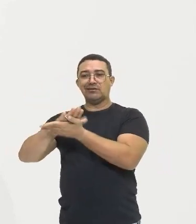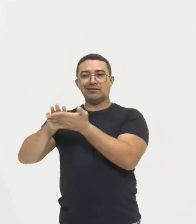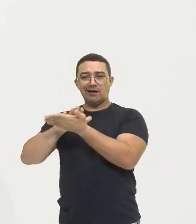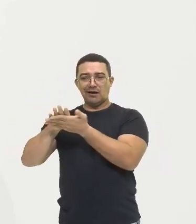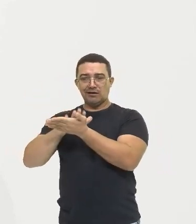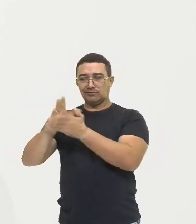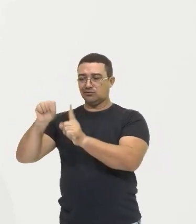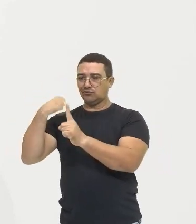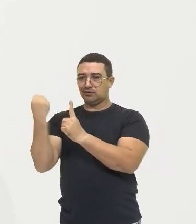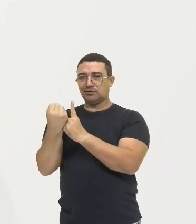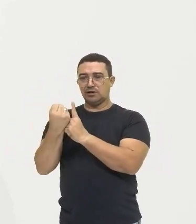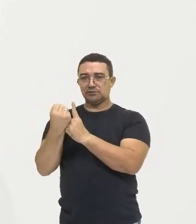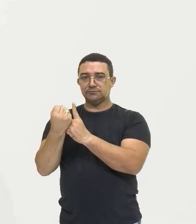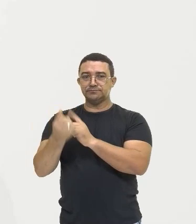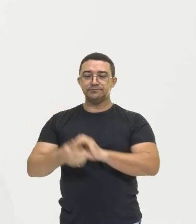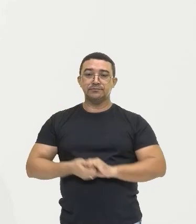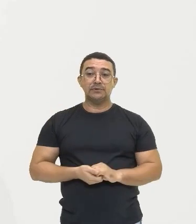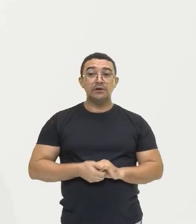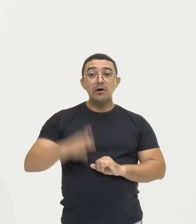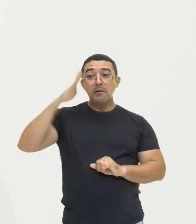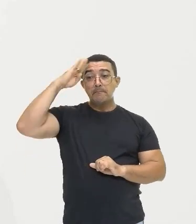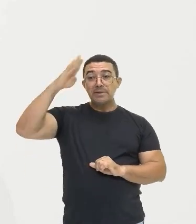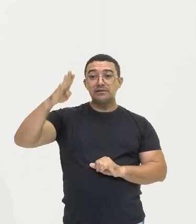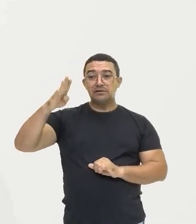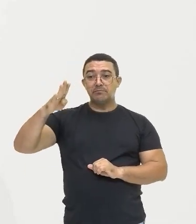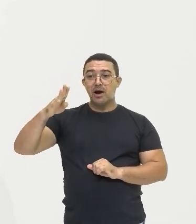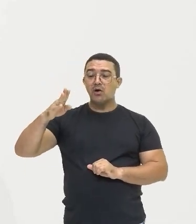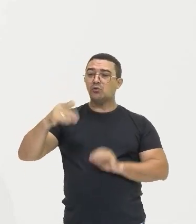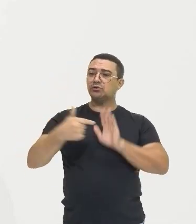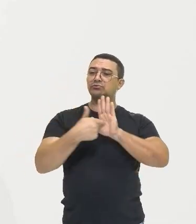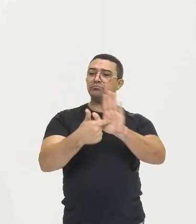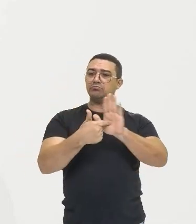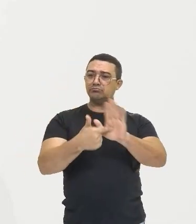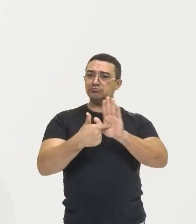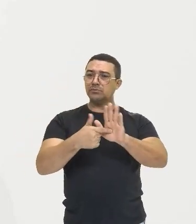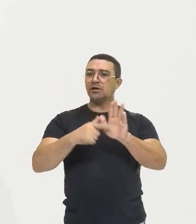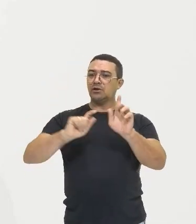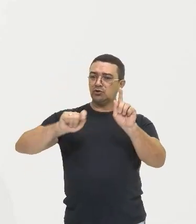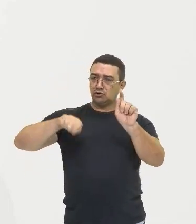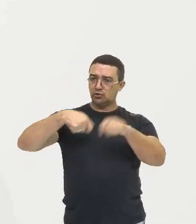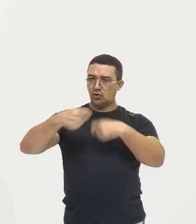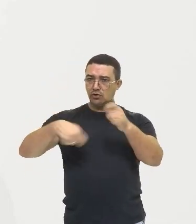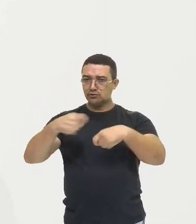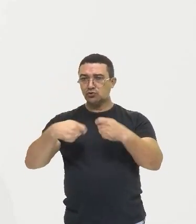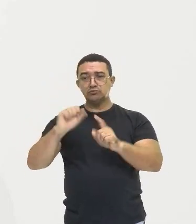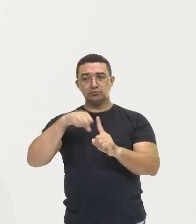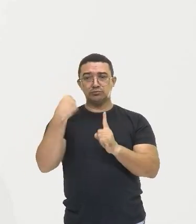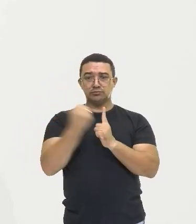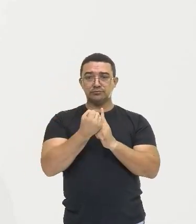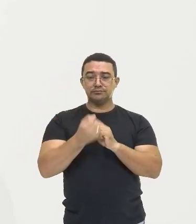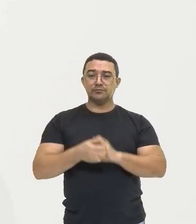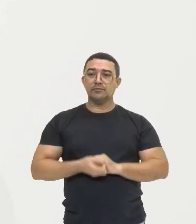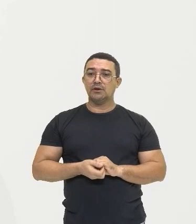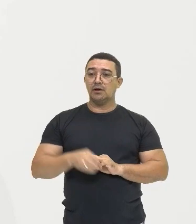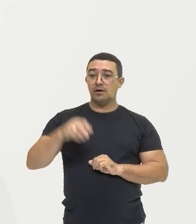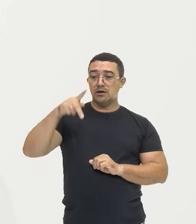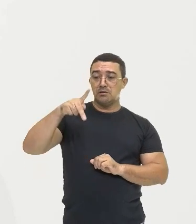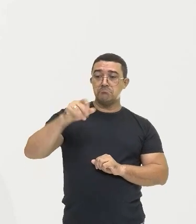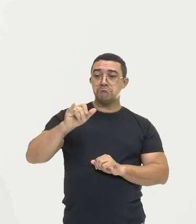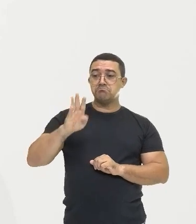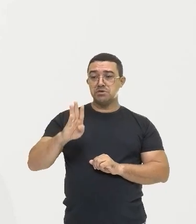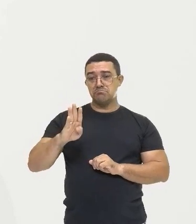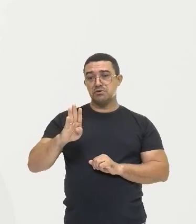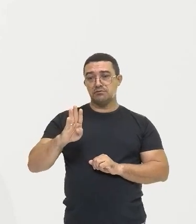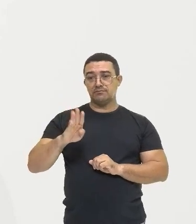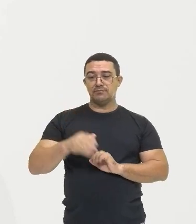principais indicadores socioeconômicos. Eu vou destacar alguns aqui para a gente, tudo bem? O PIB, que é o